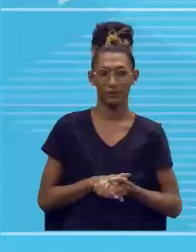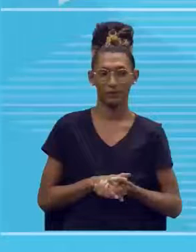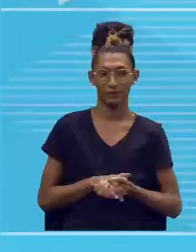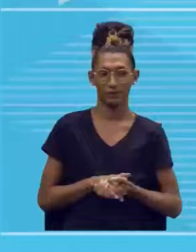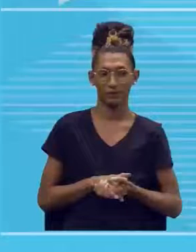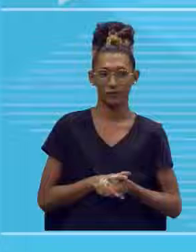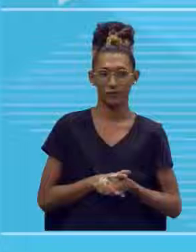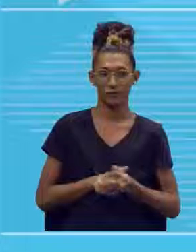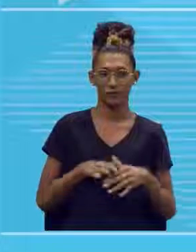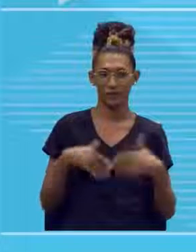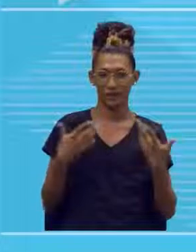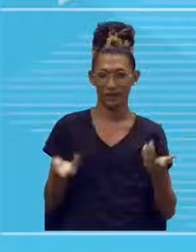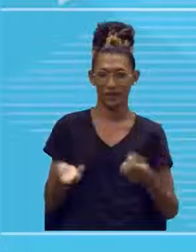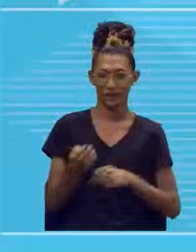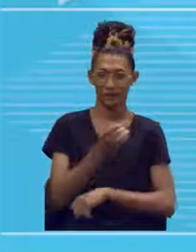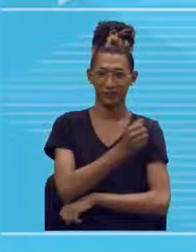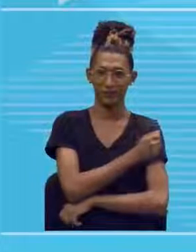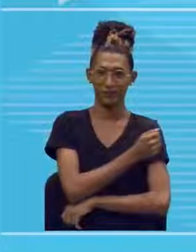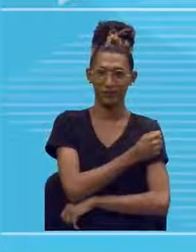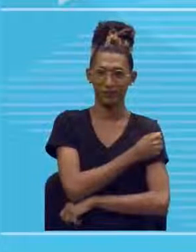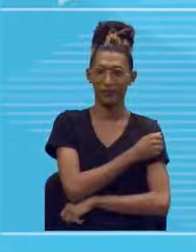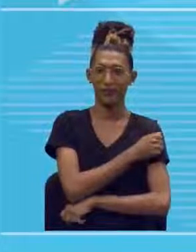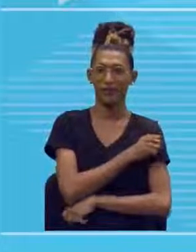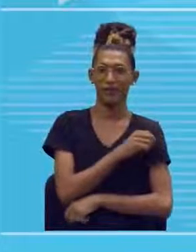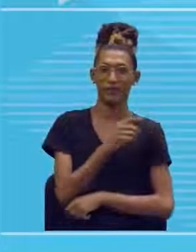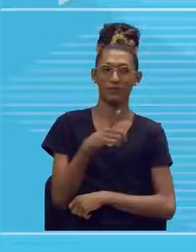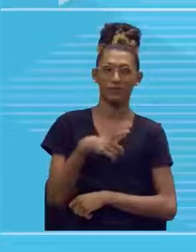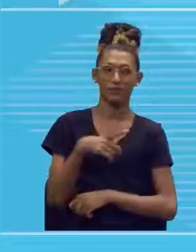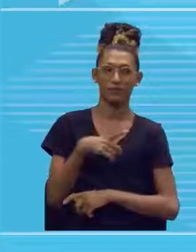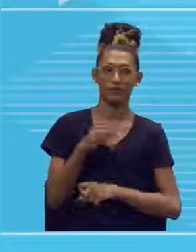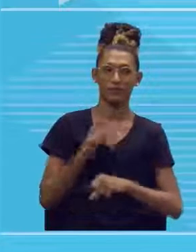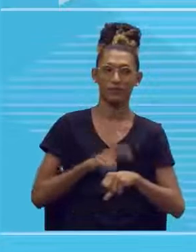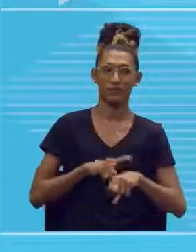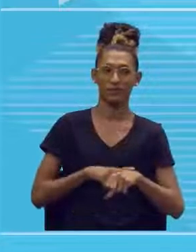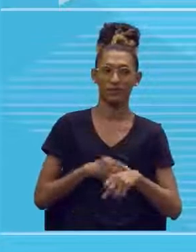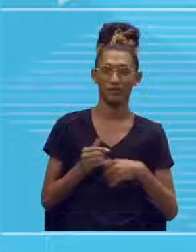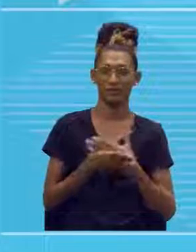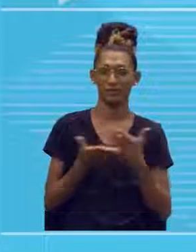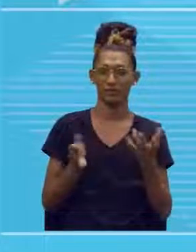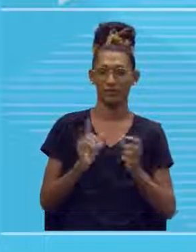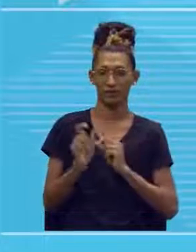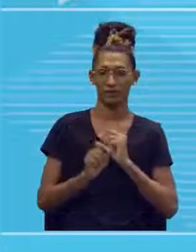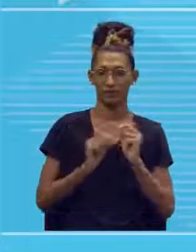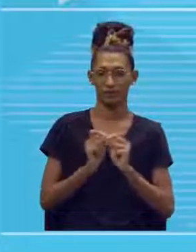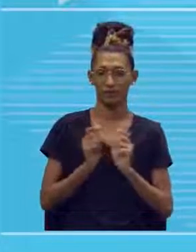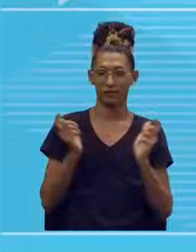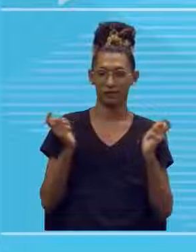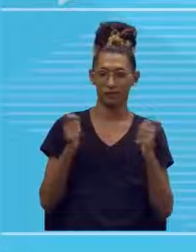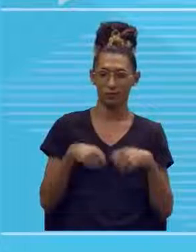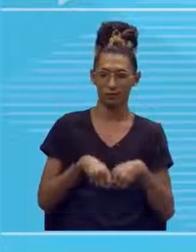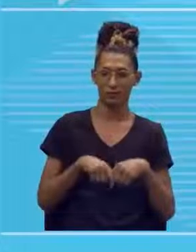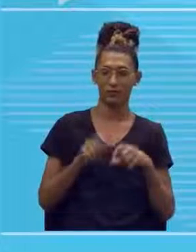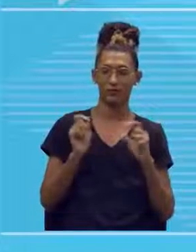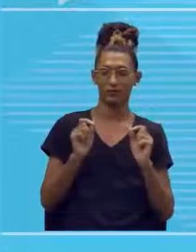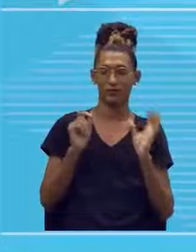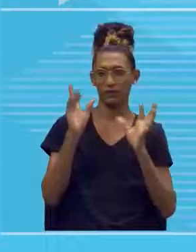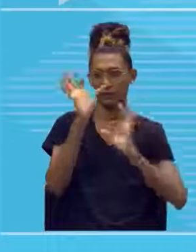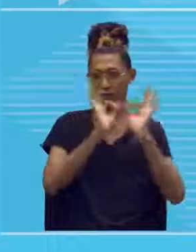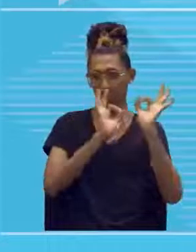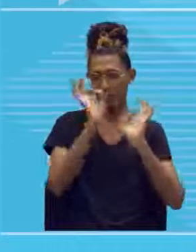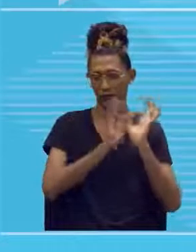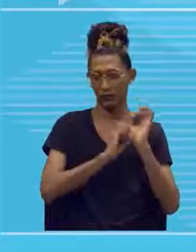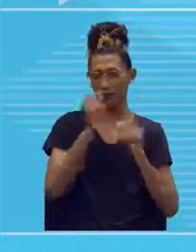é muito que bem então a gente deixa esse esse momentinho para que vocês possam fazer né a